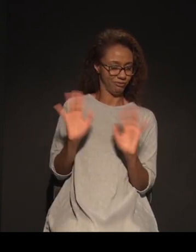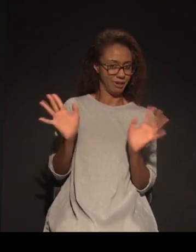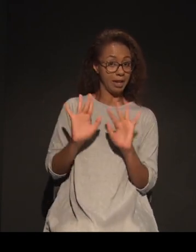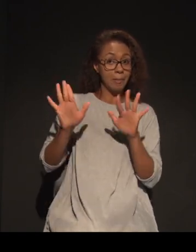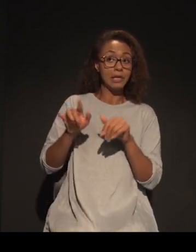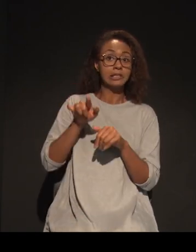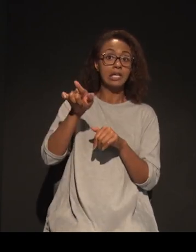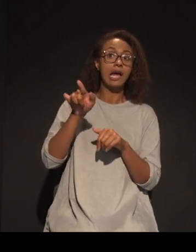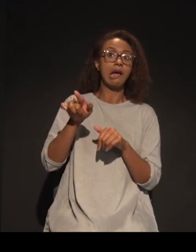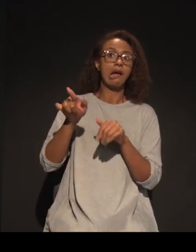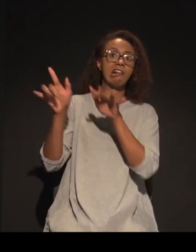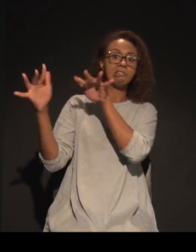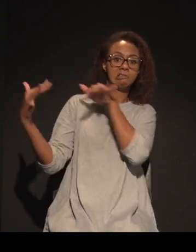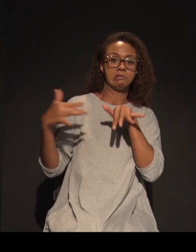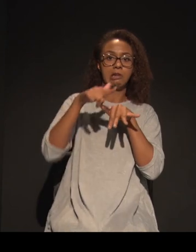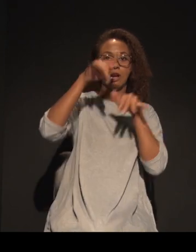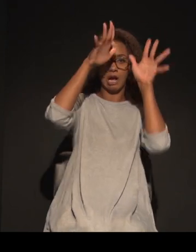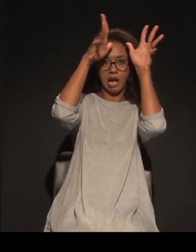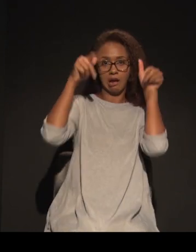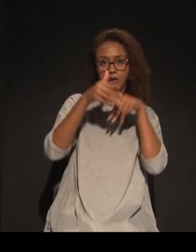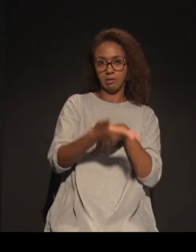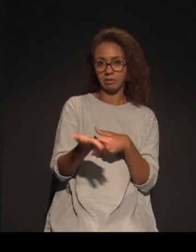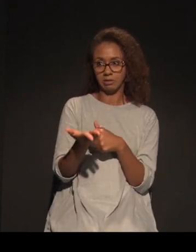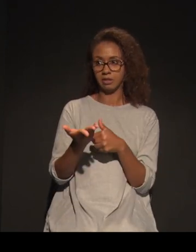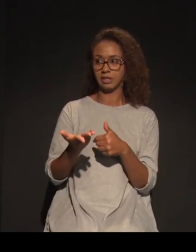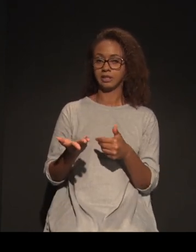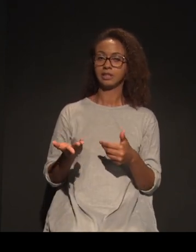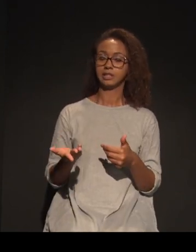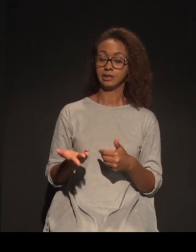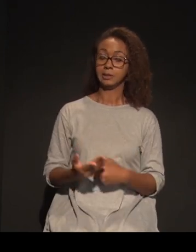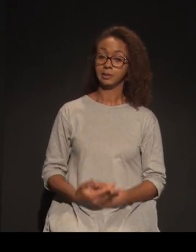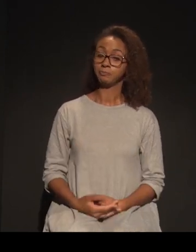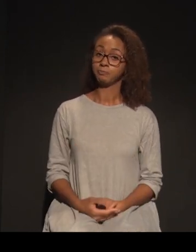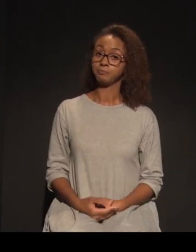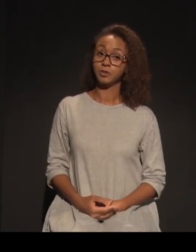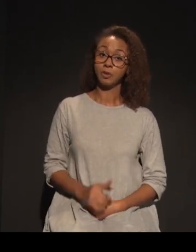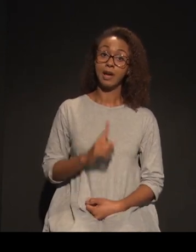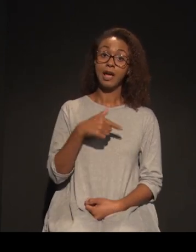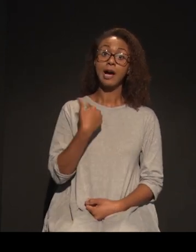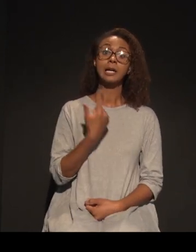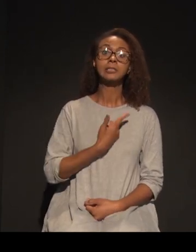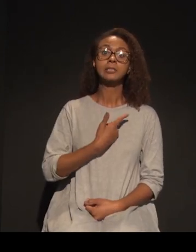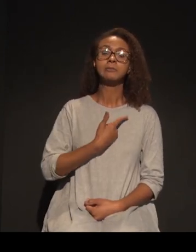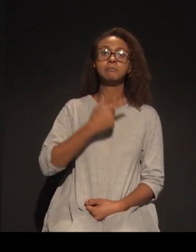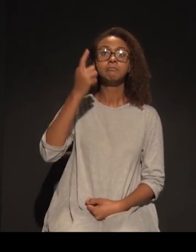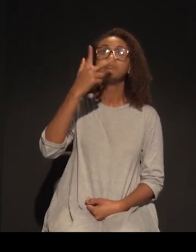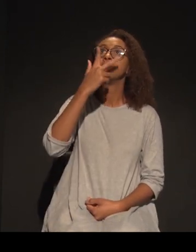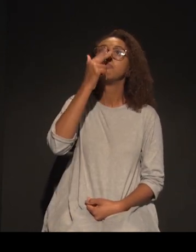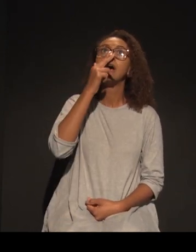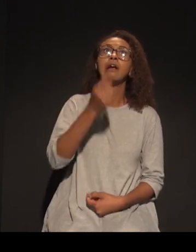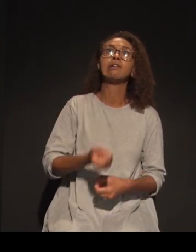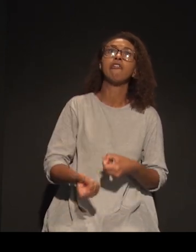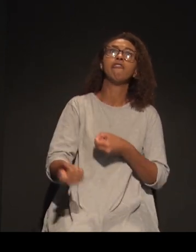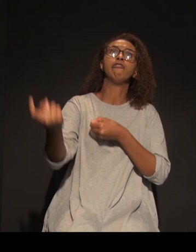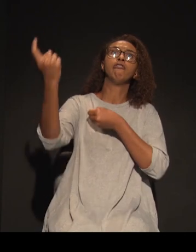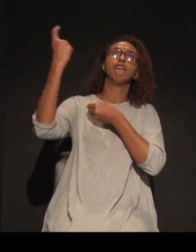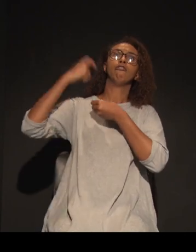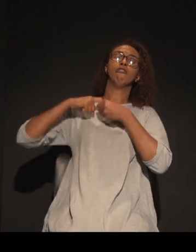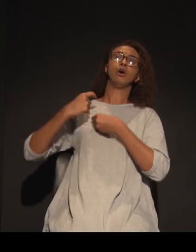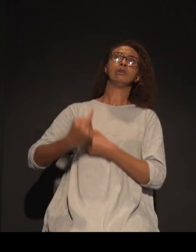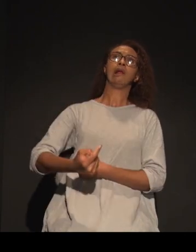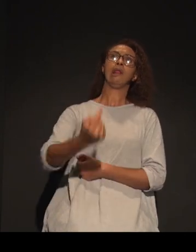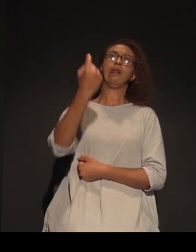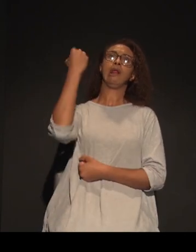votado por parentes da amazônia então a gente volta no é como se fosse voltar lá em 1500 novamente num esse